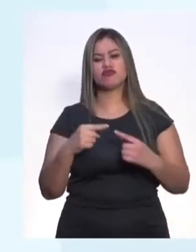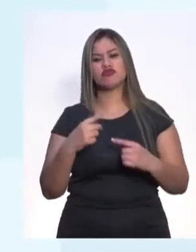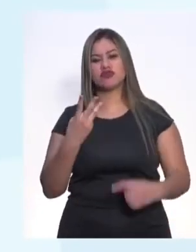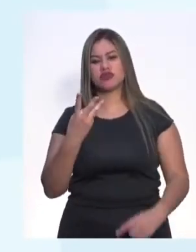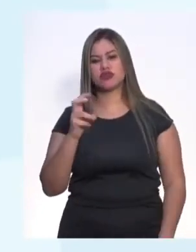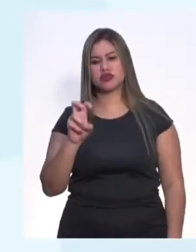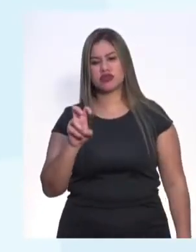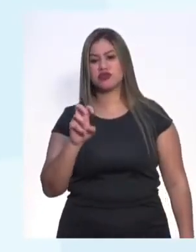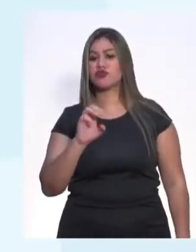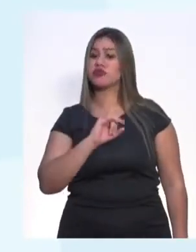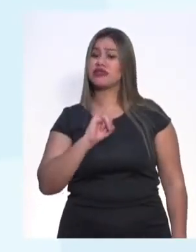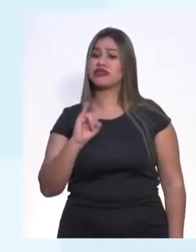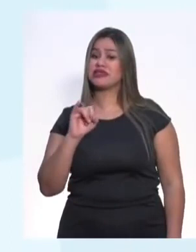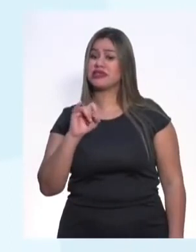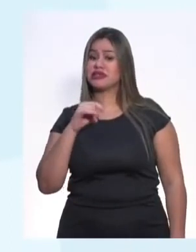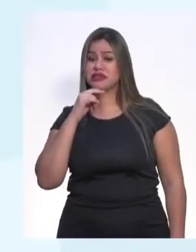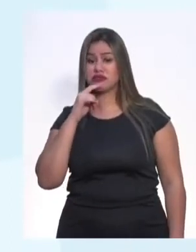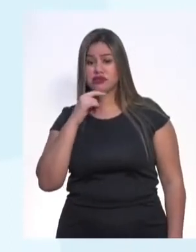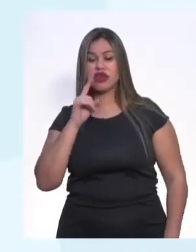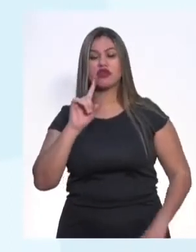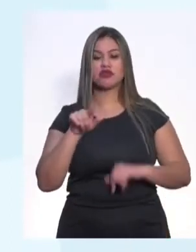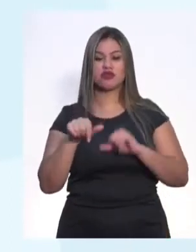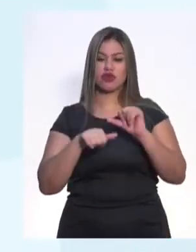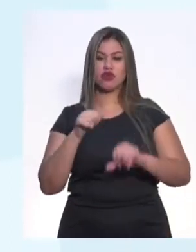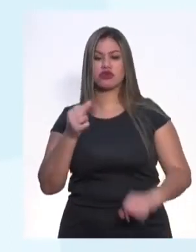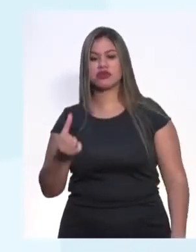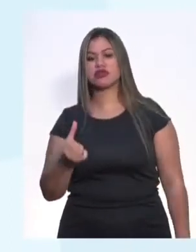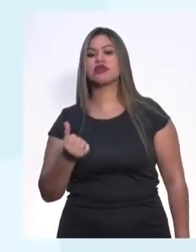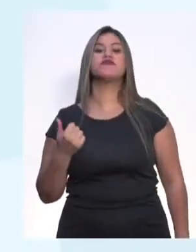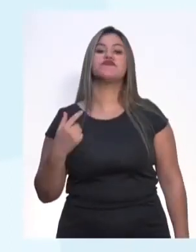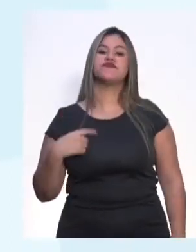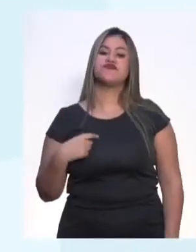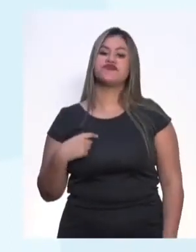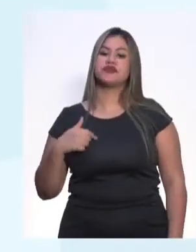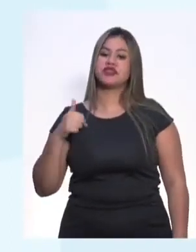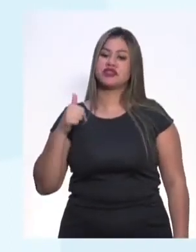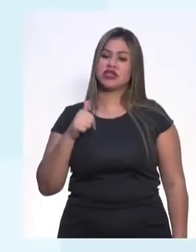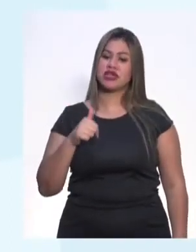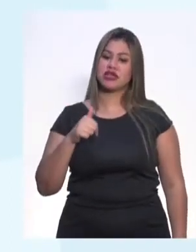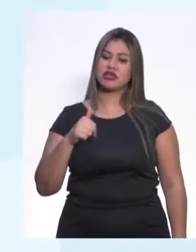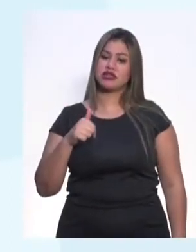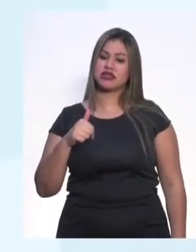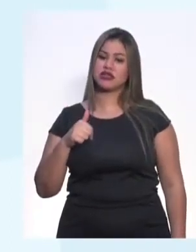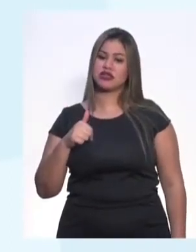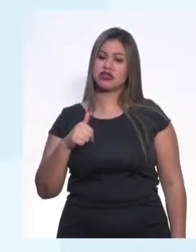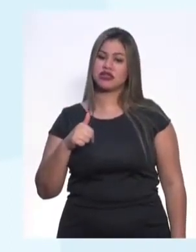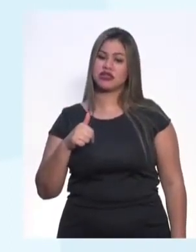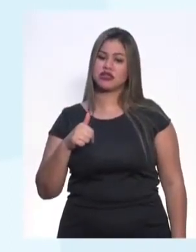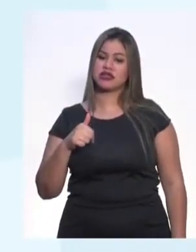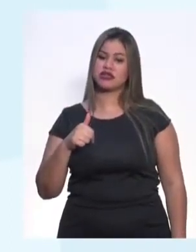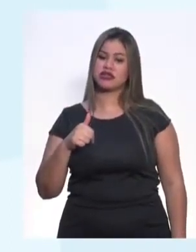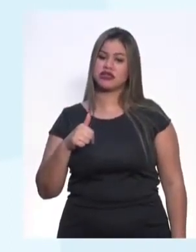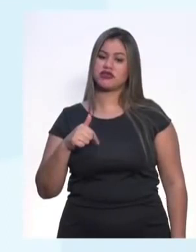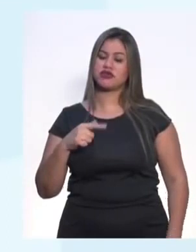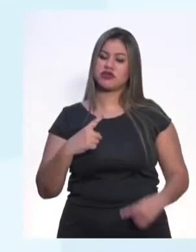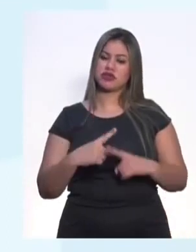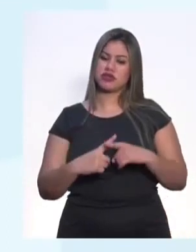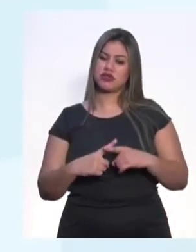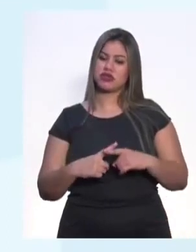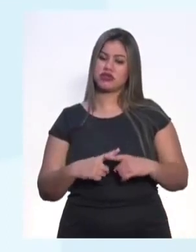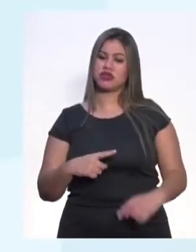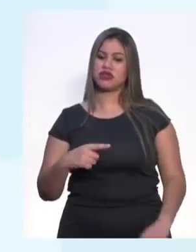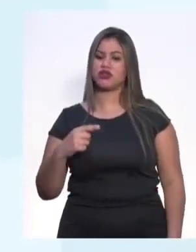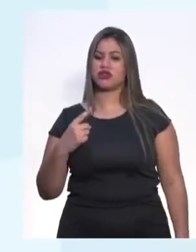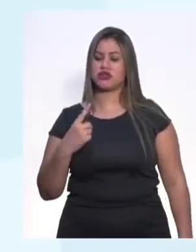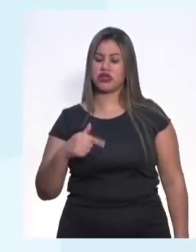Vou tentar o 7. Se não for, eu coloco o 6. 7 vezes 2, vou fazer aqui do lado. 52 vezes 7, mais fácil. 7 vezes